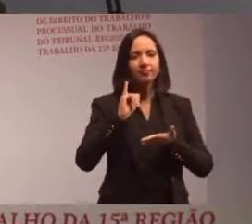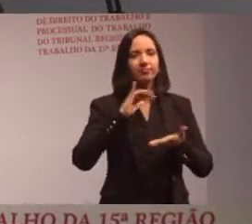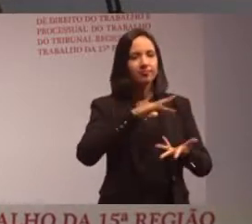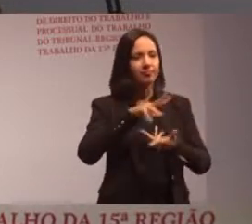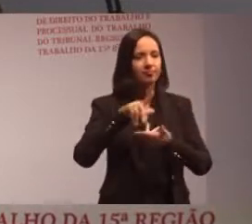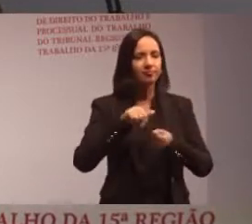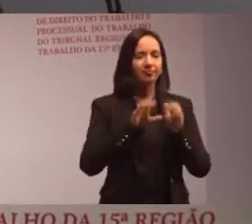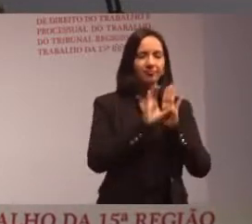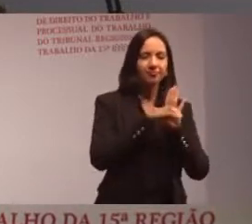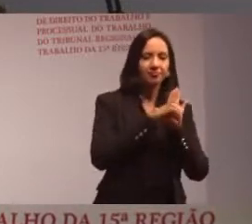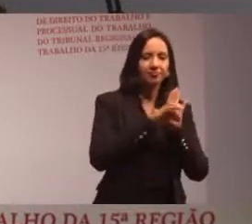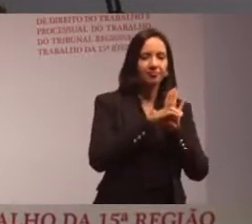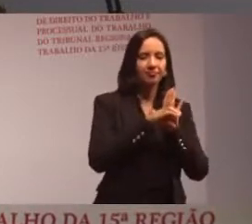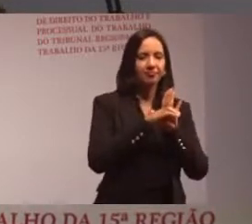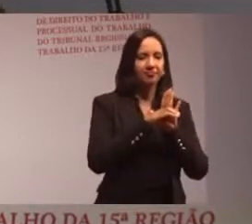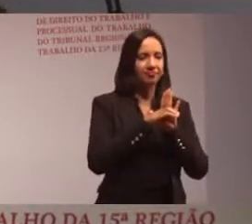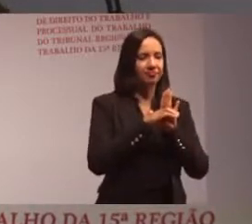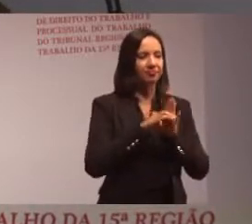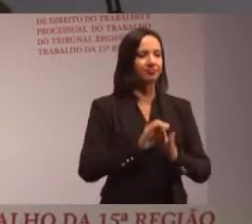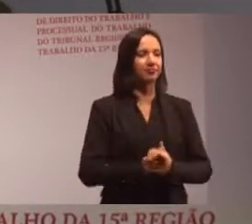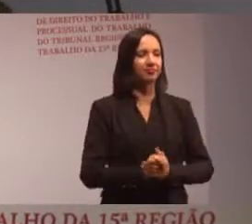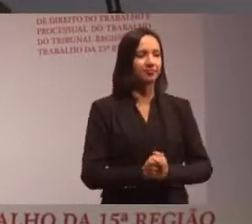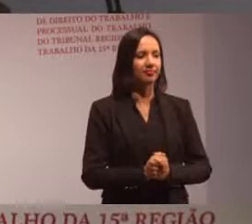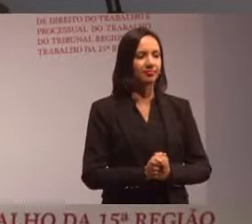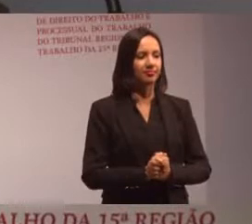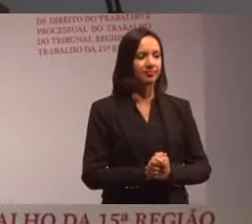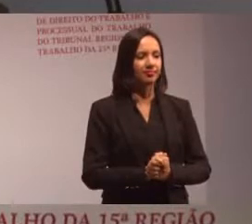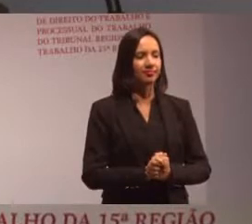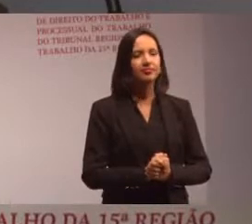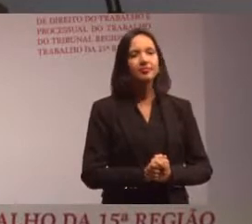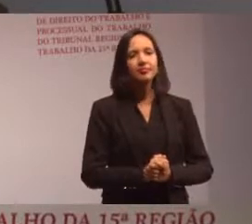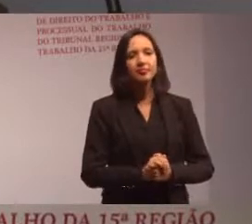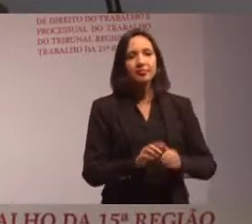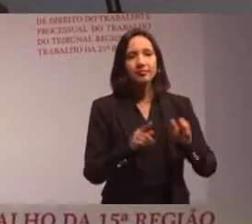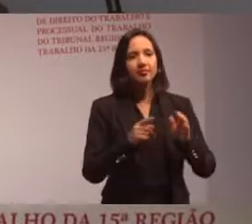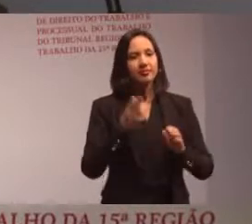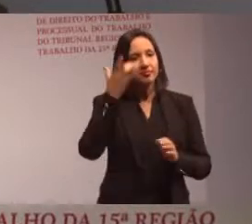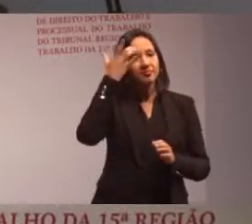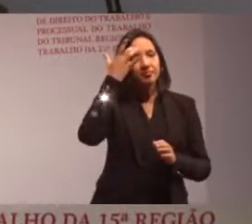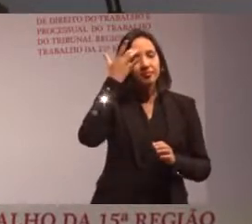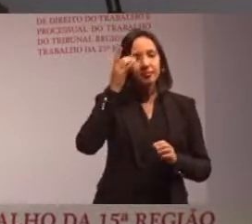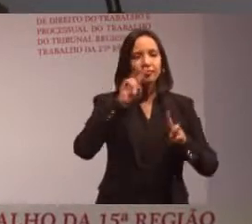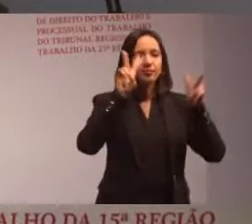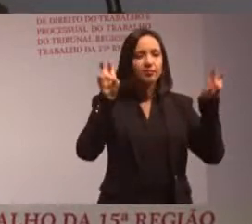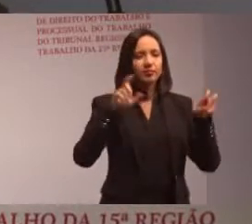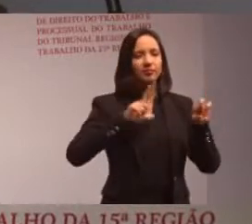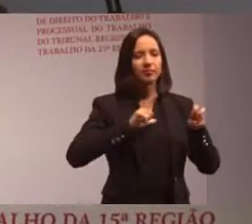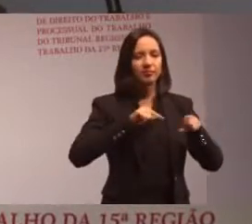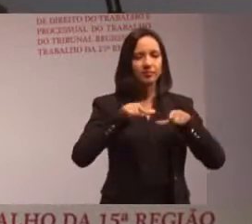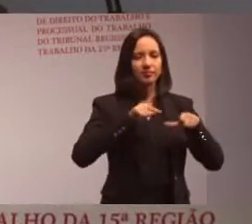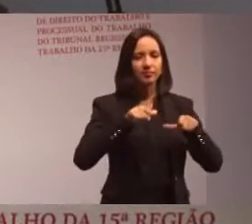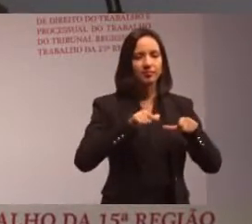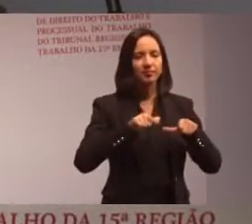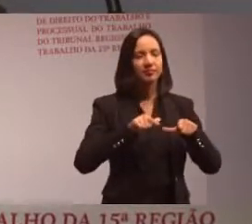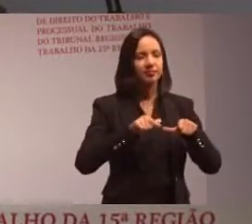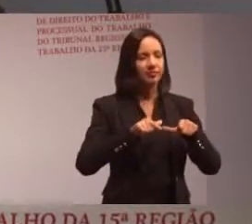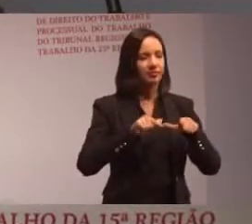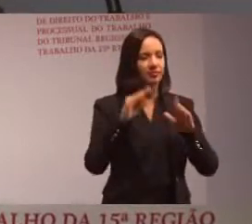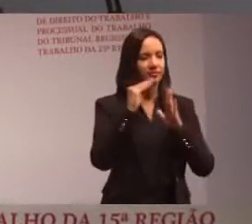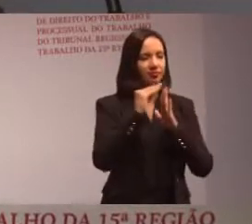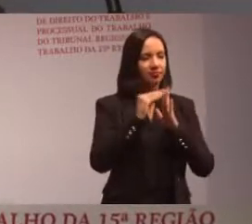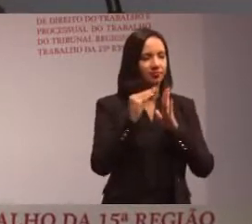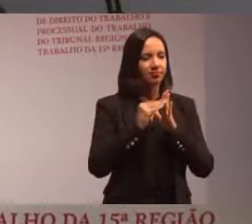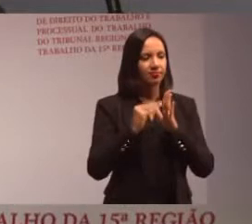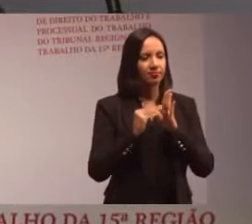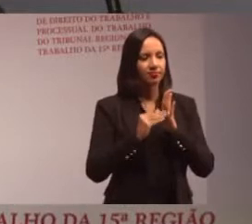os conceitos do Total Worker Health, que é uma abordagem proposta pela NIOSH, National